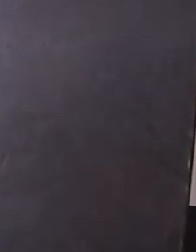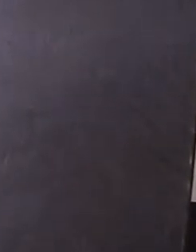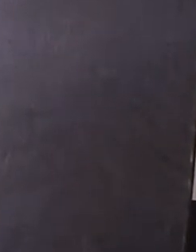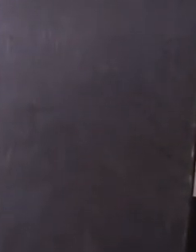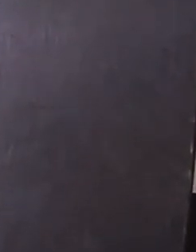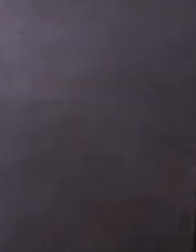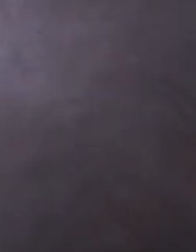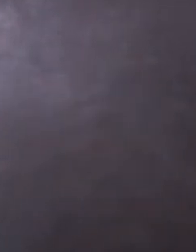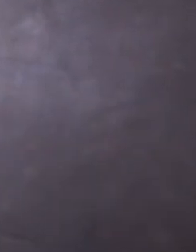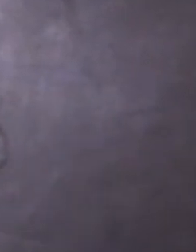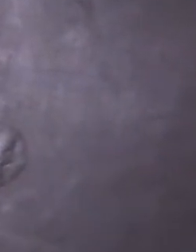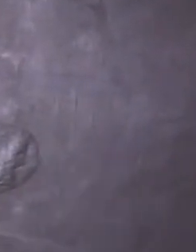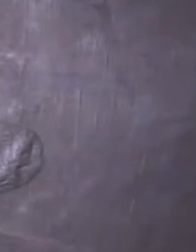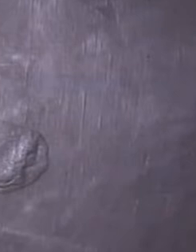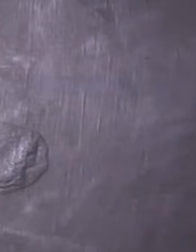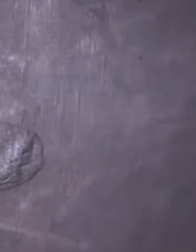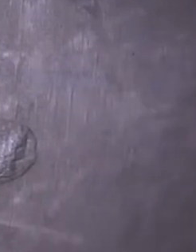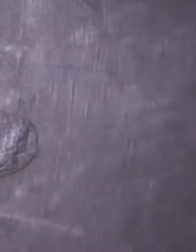por trás da...